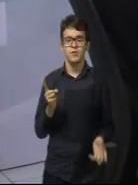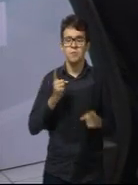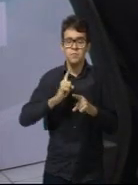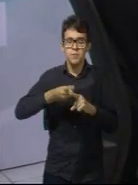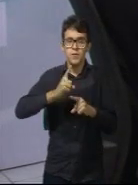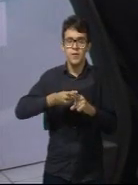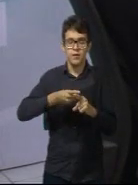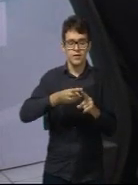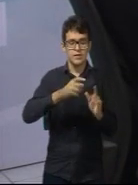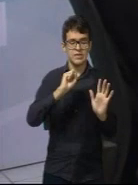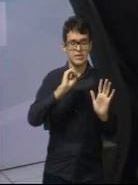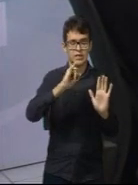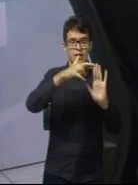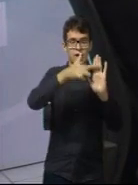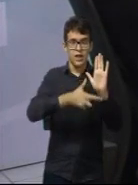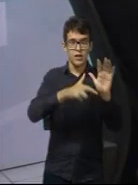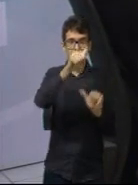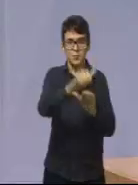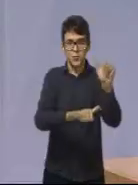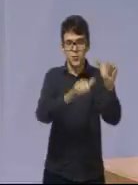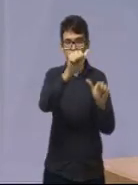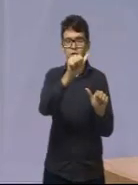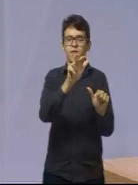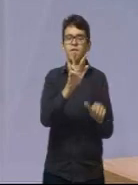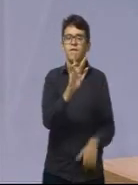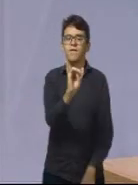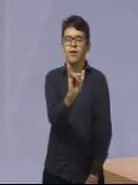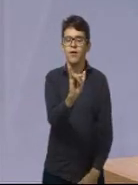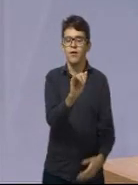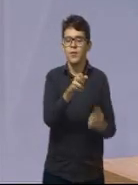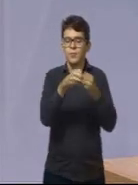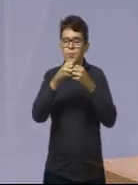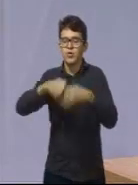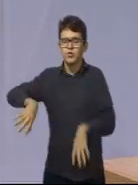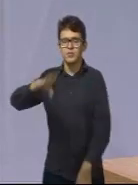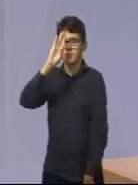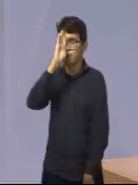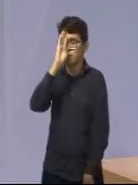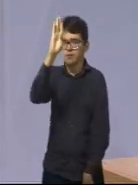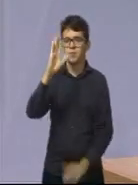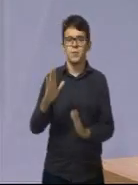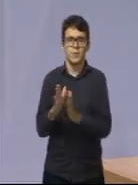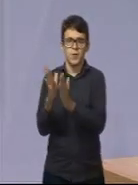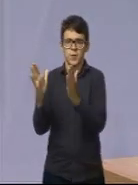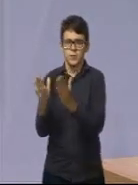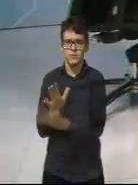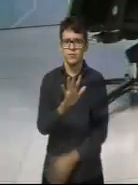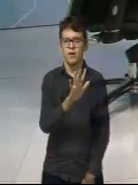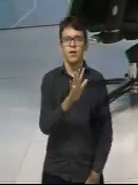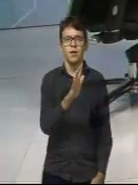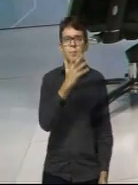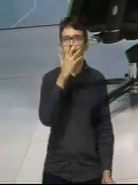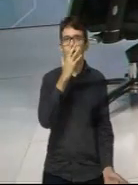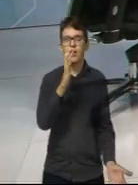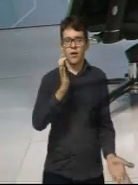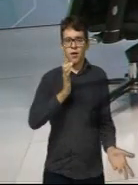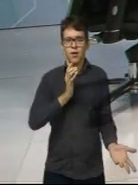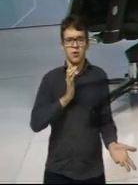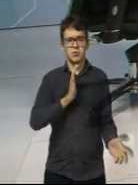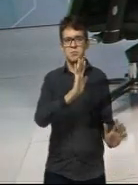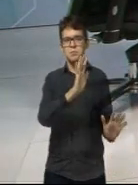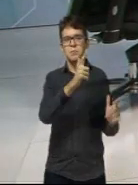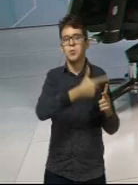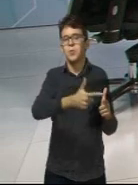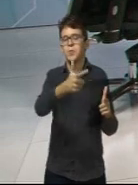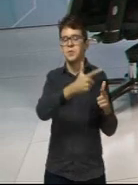atingir não exatamente o rico, mas principalmente a classe média e a massa dos